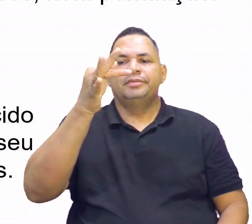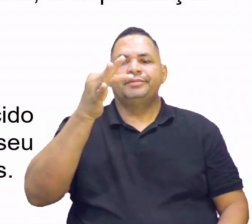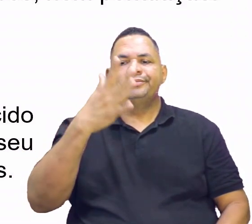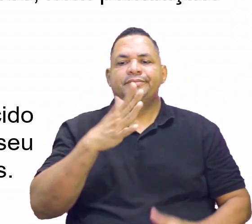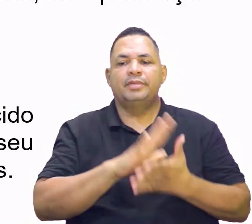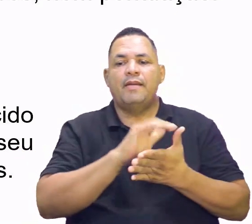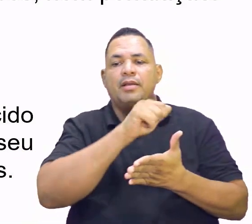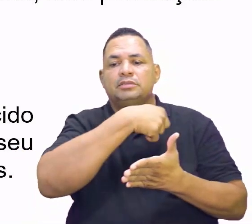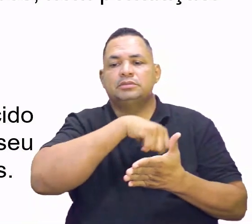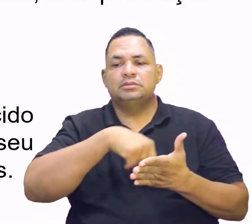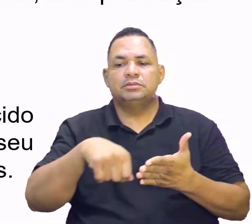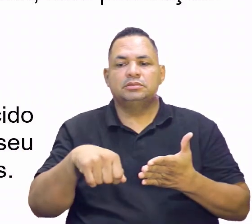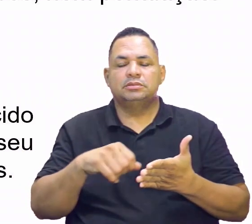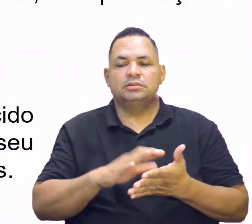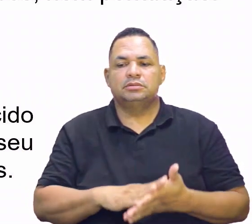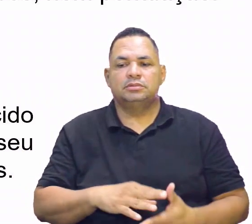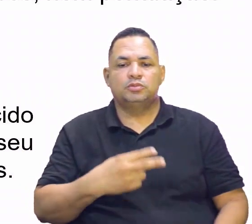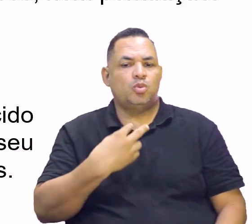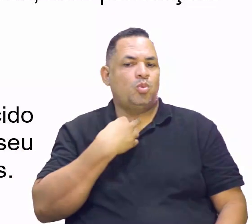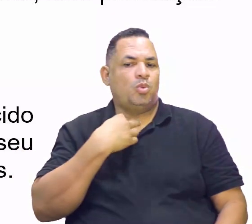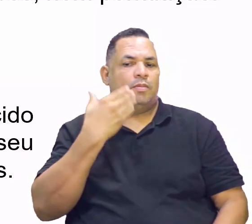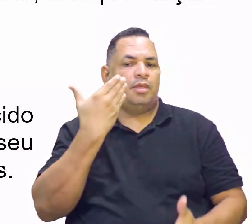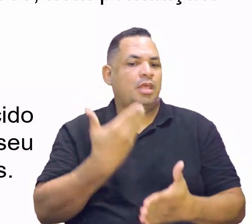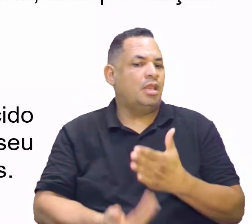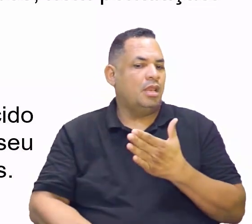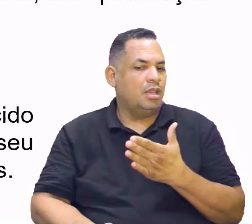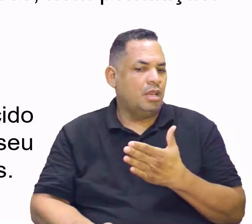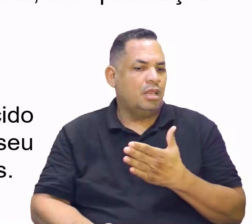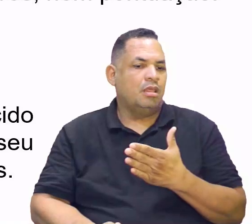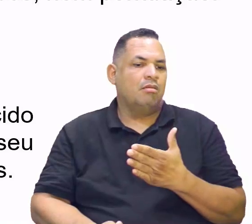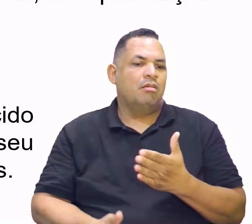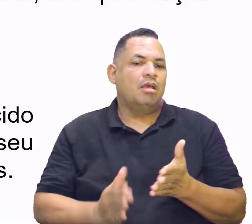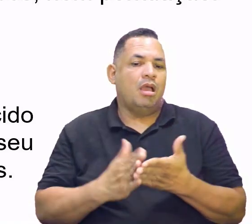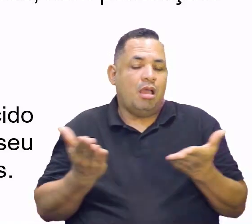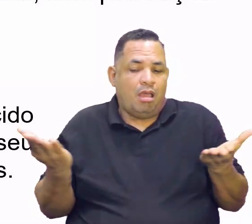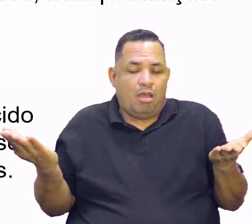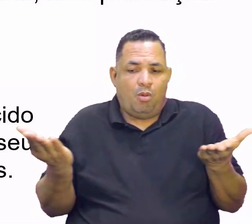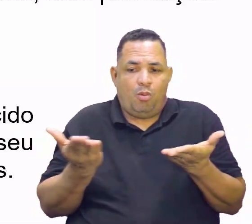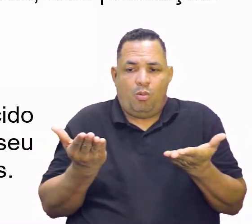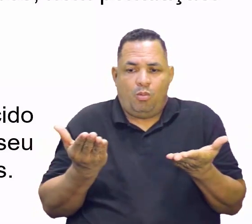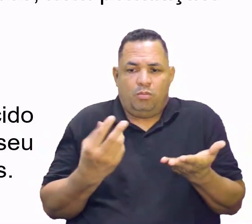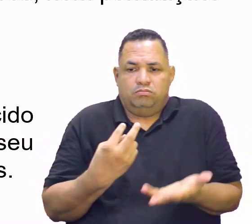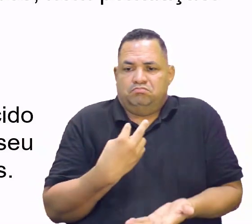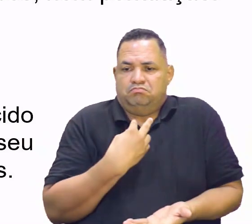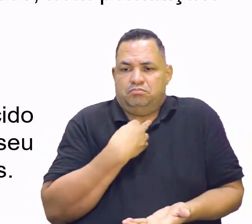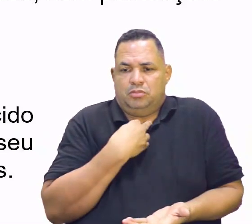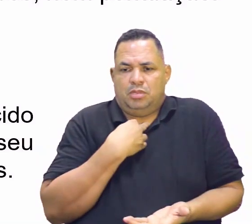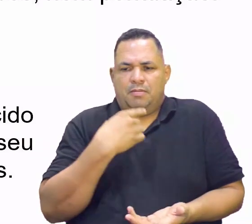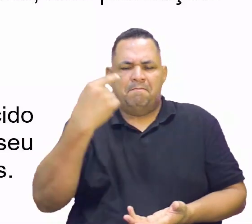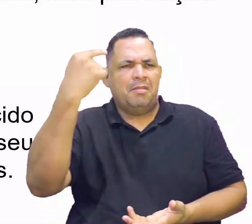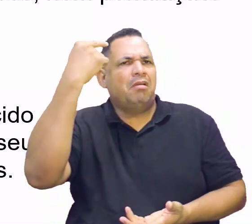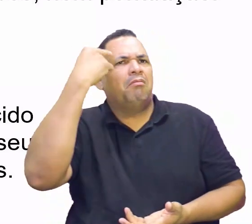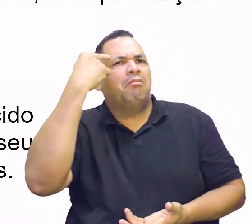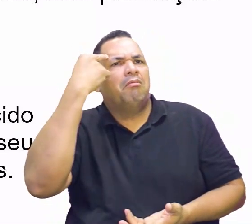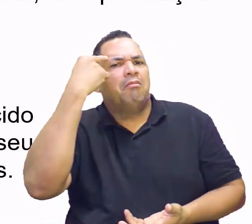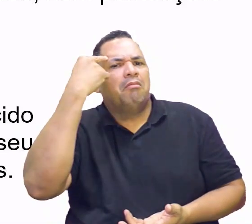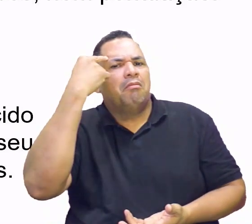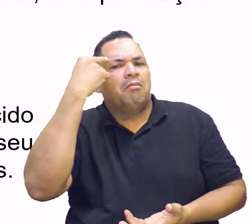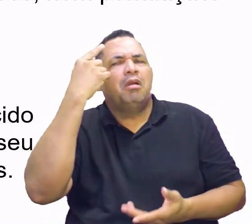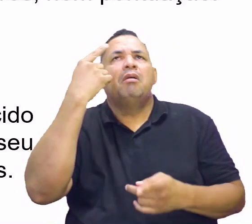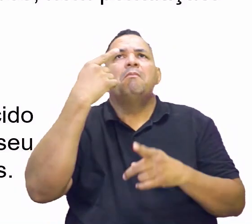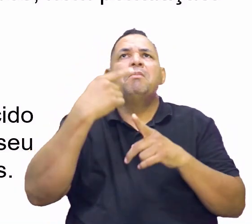vamos escrever sem perder tempo. A hora é agora. Você não pode mais ficar pensando